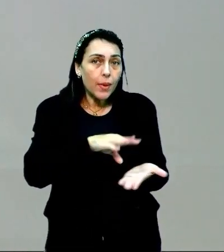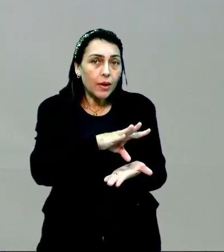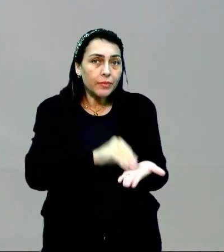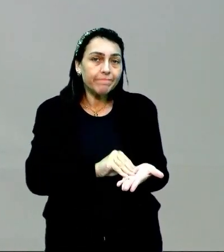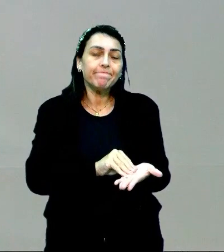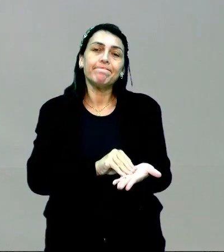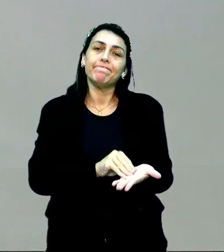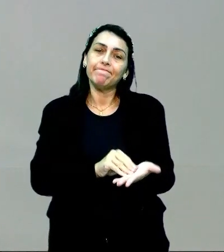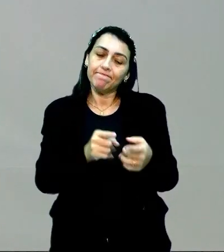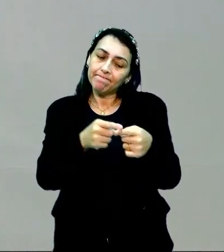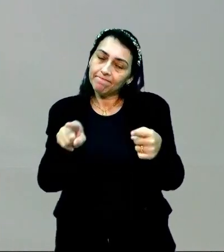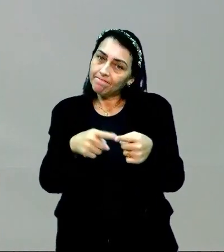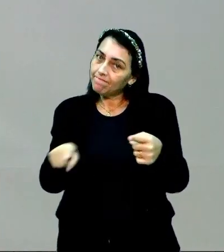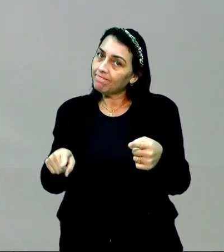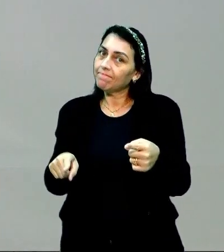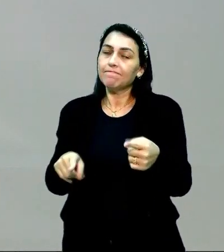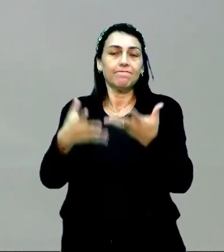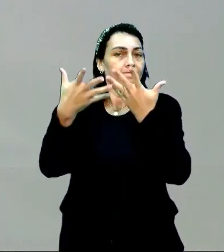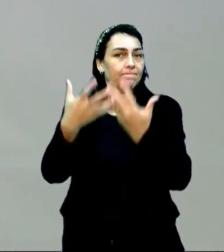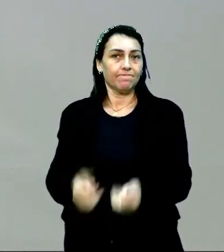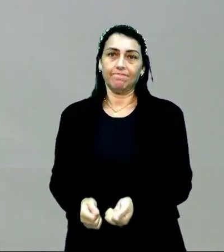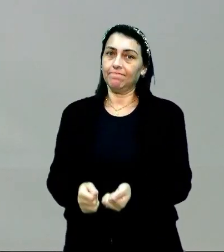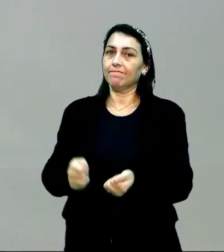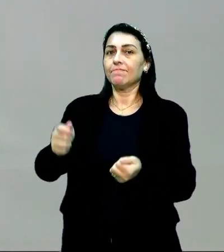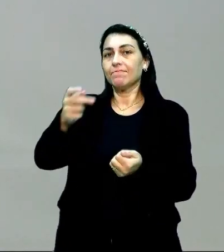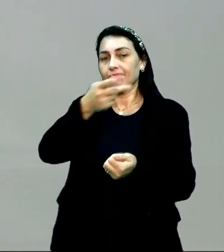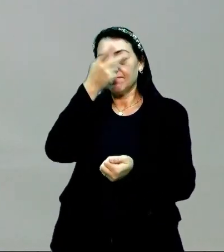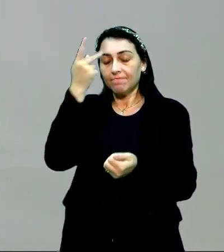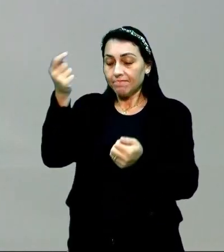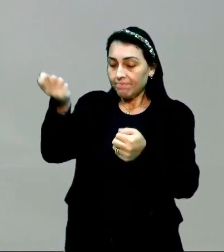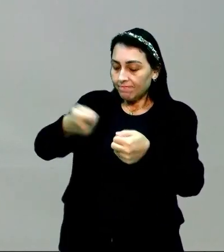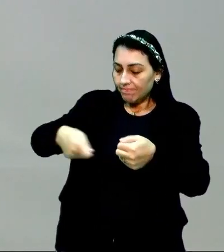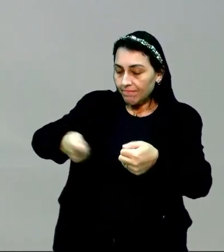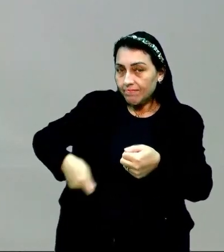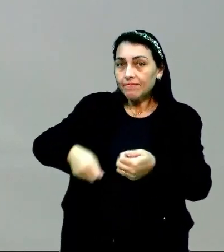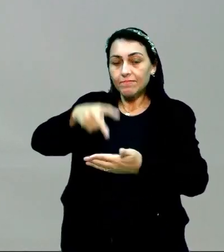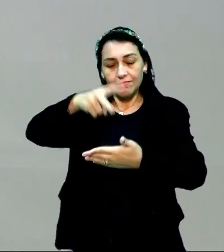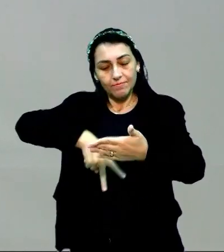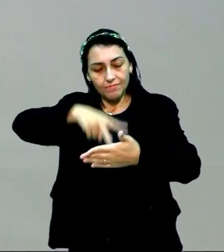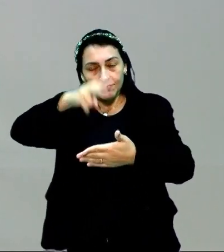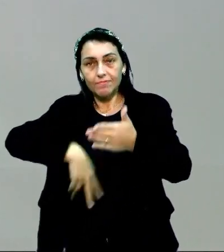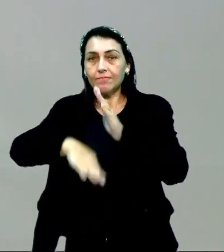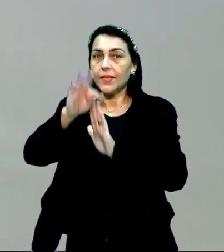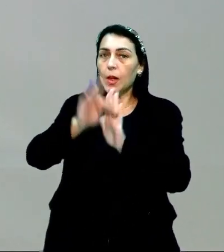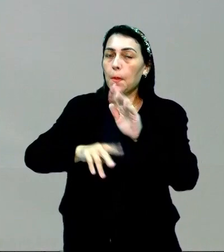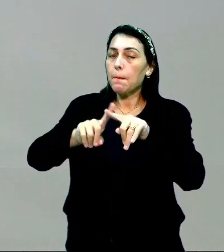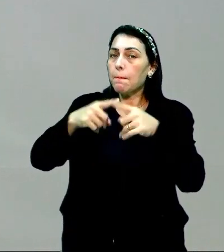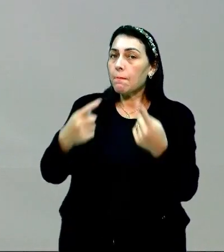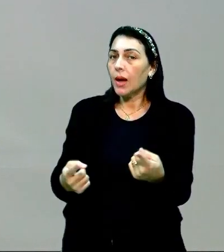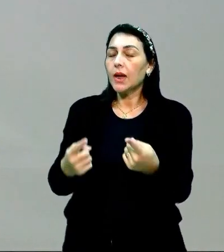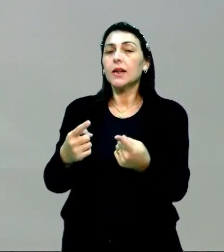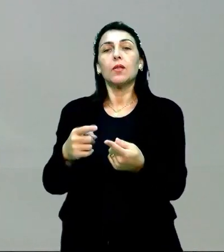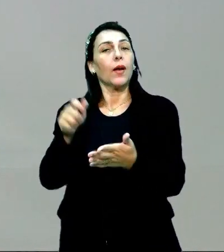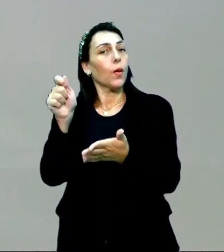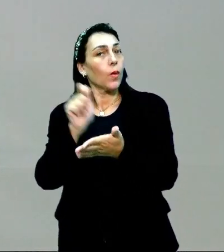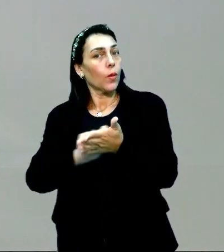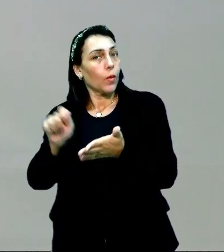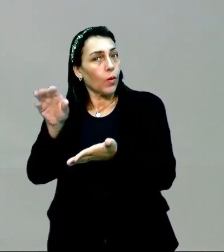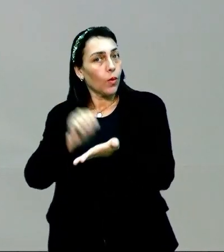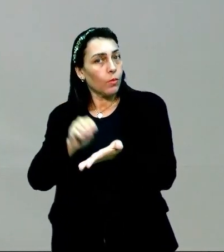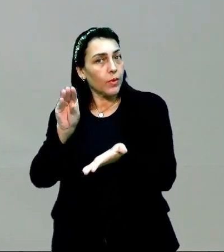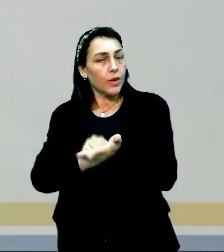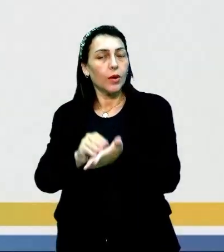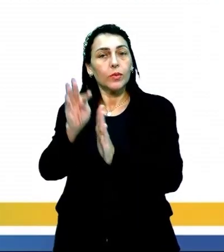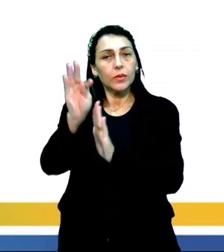textos. Essas linhas serão desconsideradas. Então, assim, você vai fazer a leitura do texto, mas você não vai copiar esse